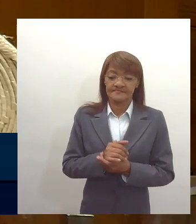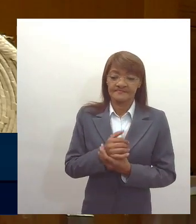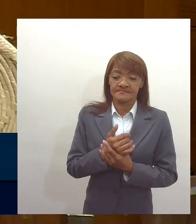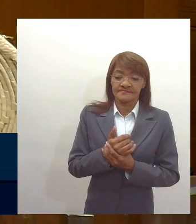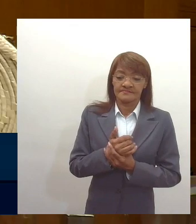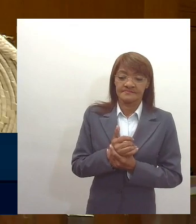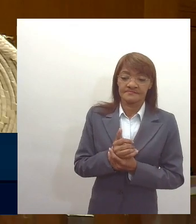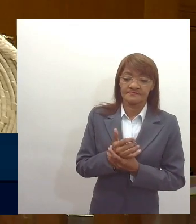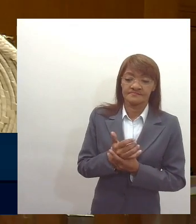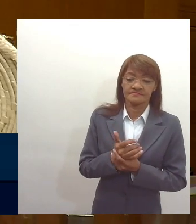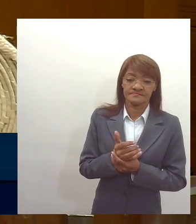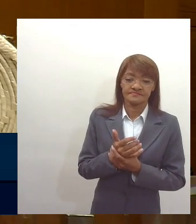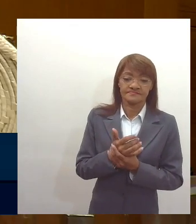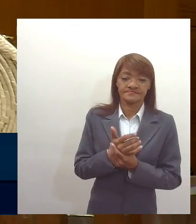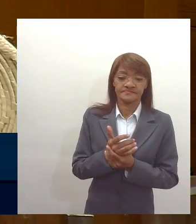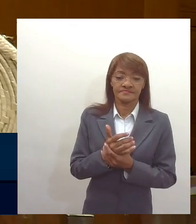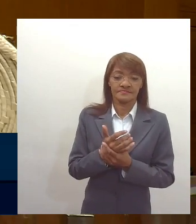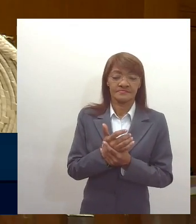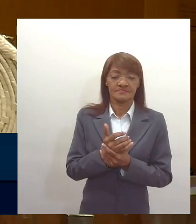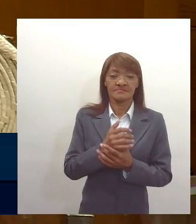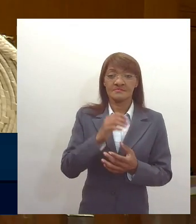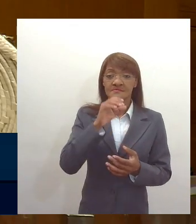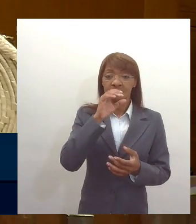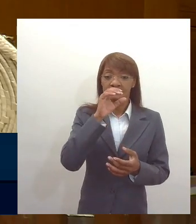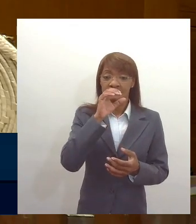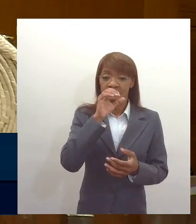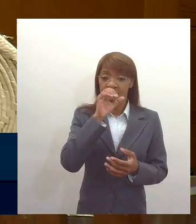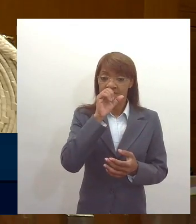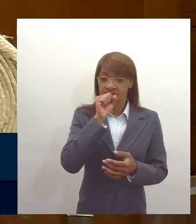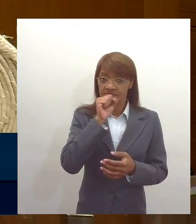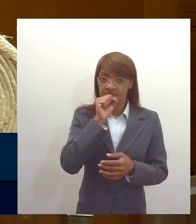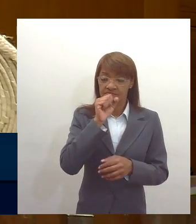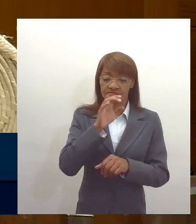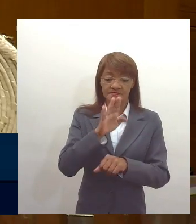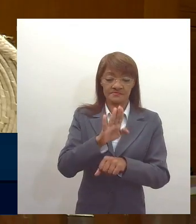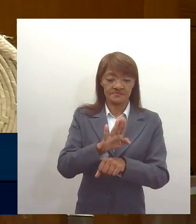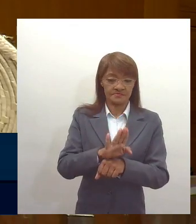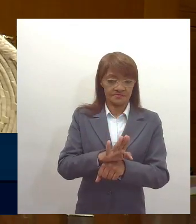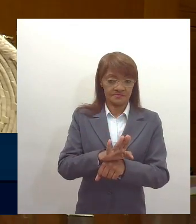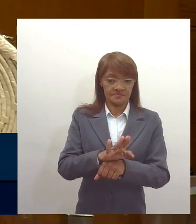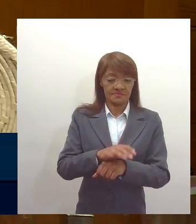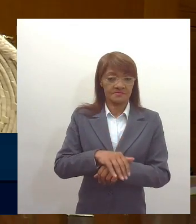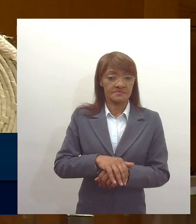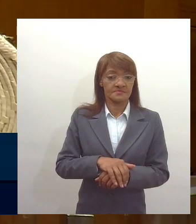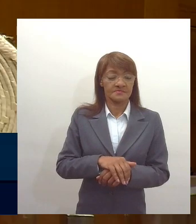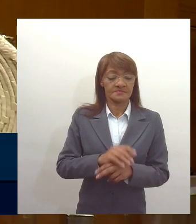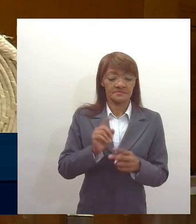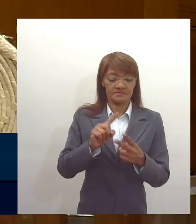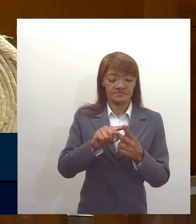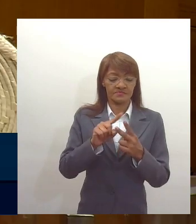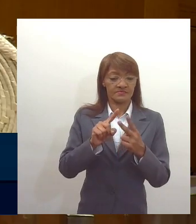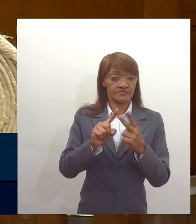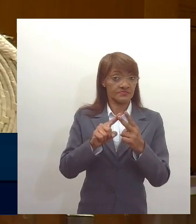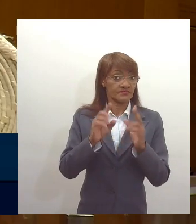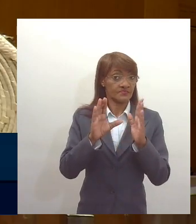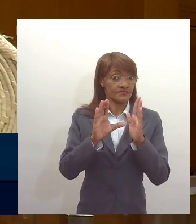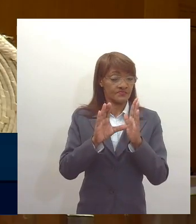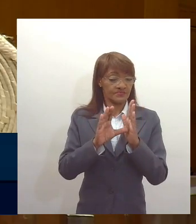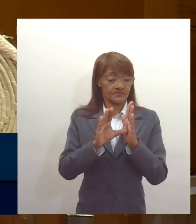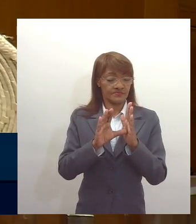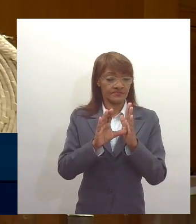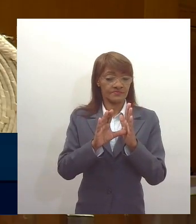sábado, pela tarde, eu fui visitar duas comunidades lá no povoado Pirambu, né,